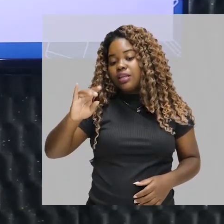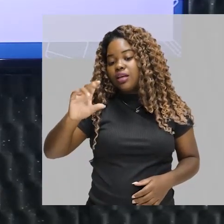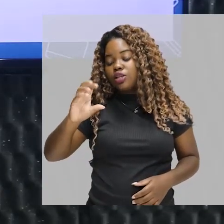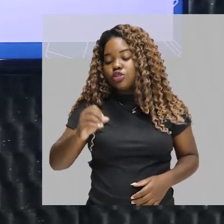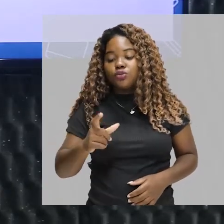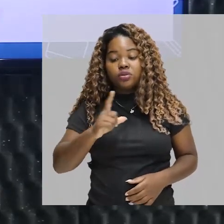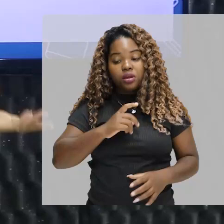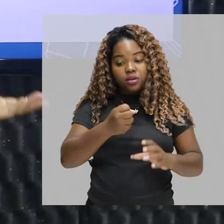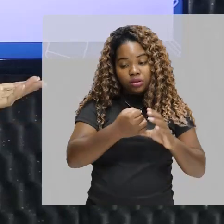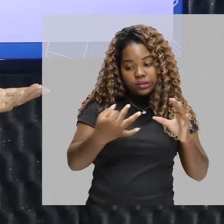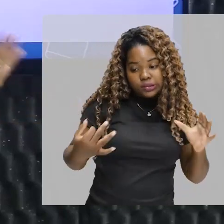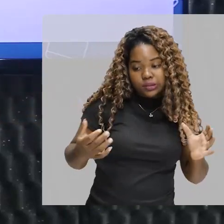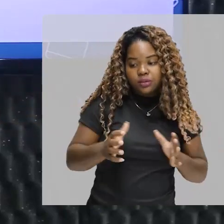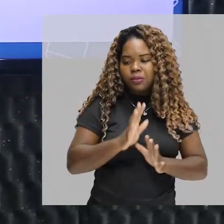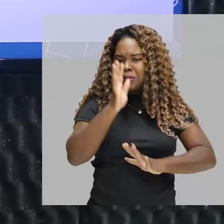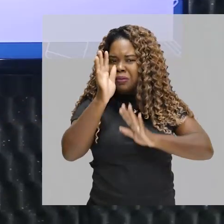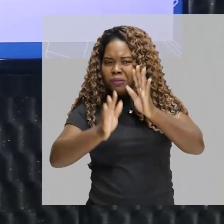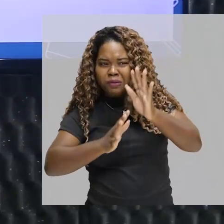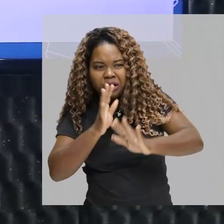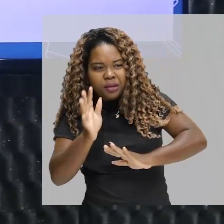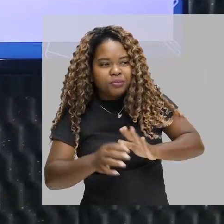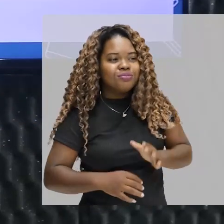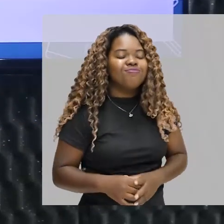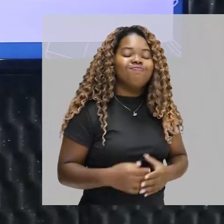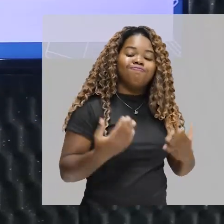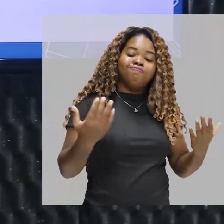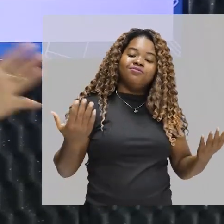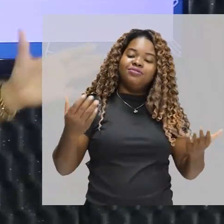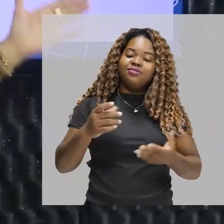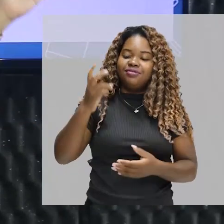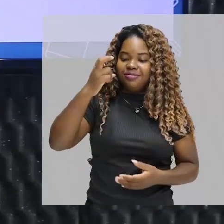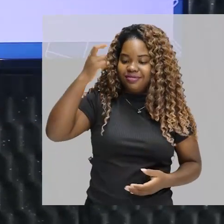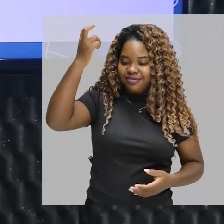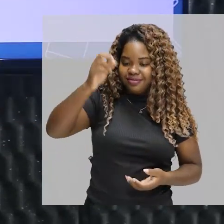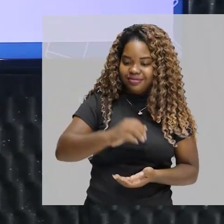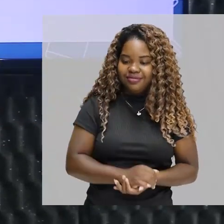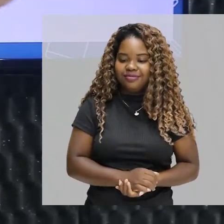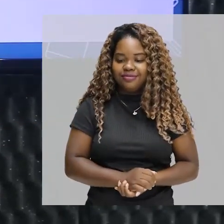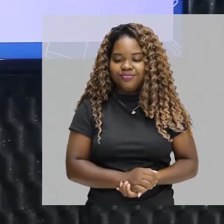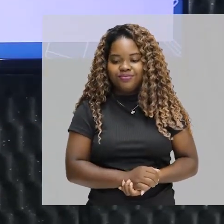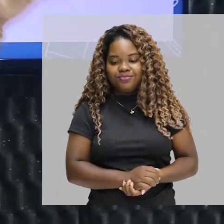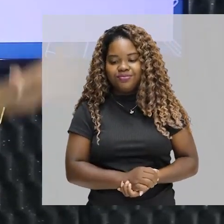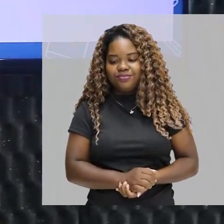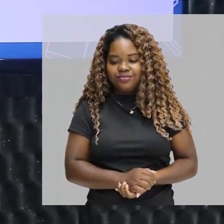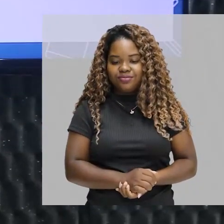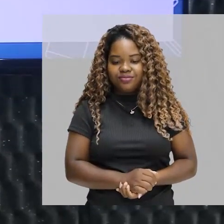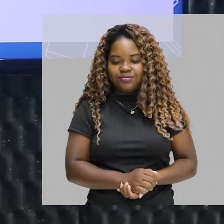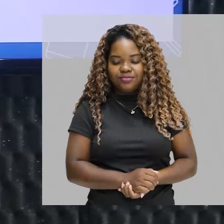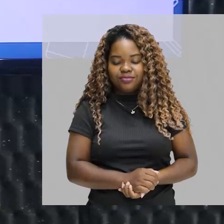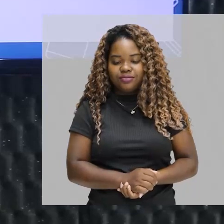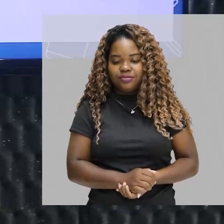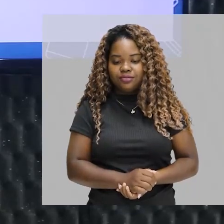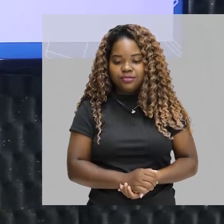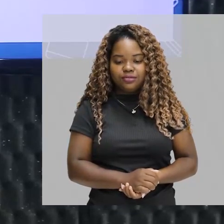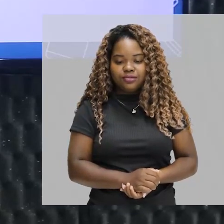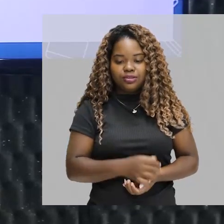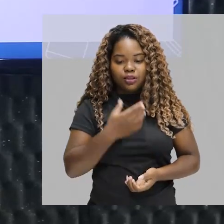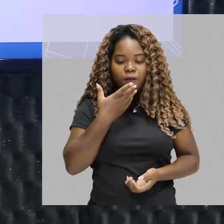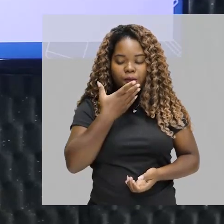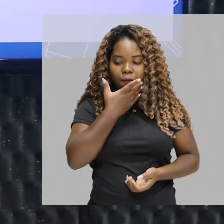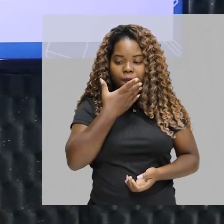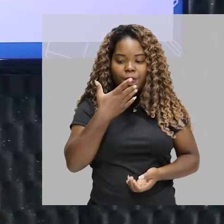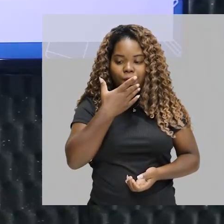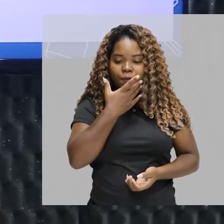característica, por quê? Porque ele extrapola o limite da nossa inteligência, tá? E extrapola tudo, tá? Vale, surreal